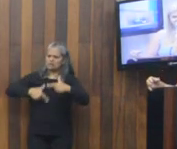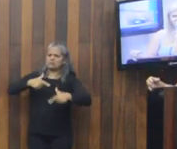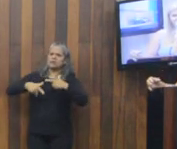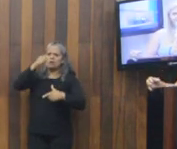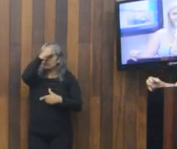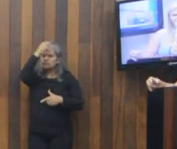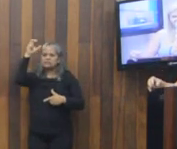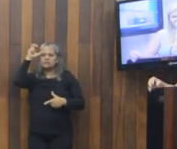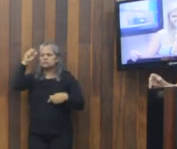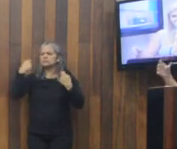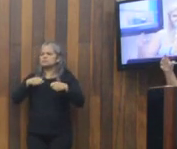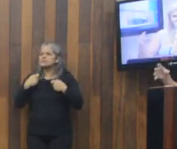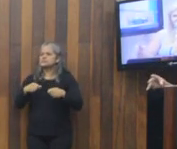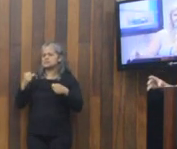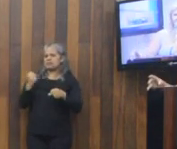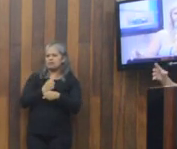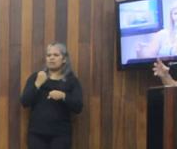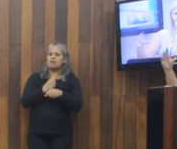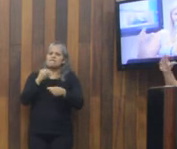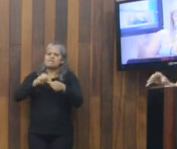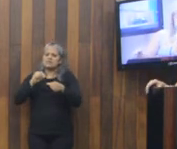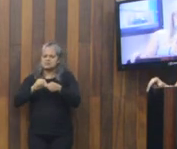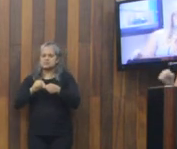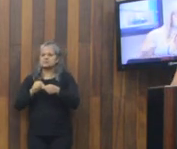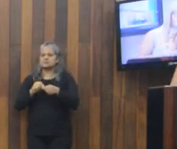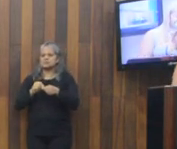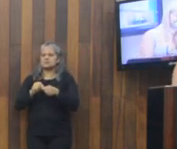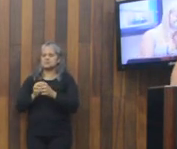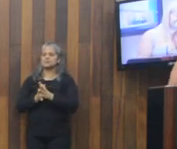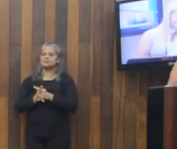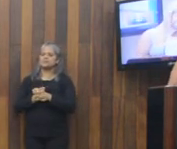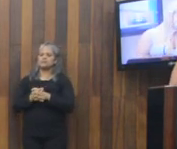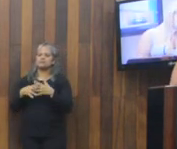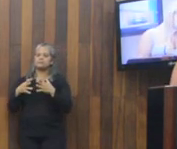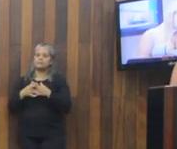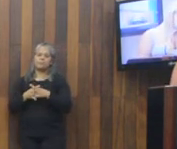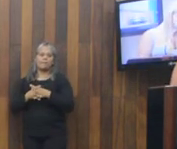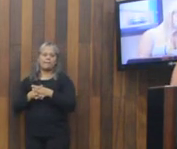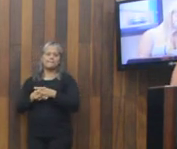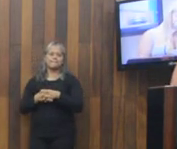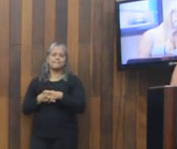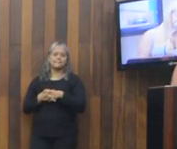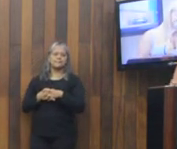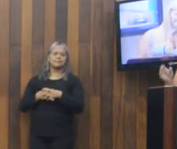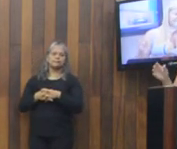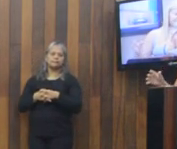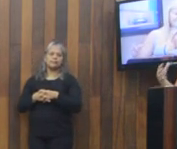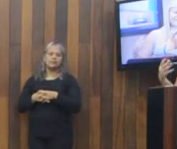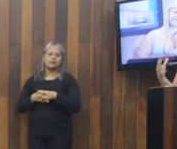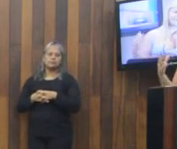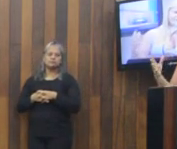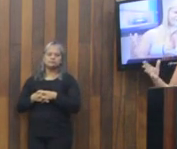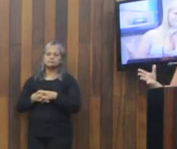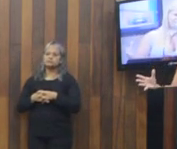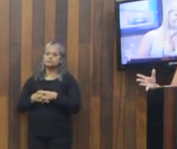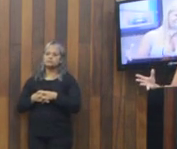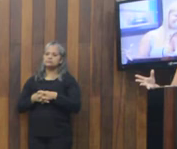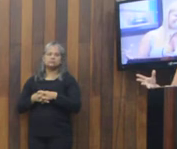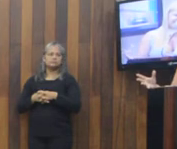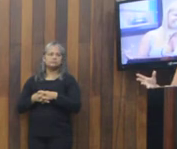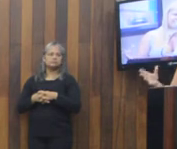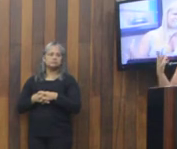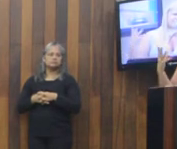faça isso, nós precisamos que a administração pública faça isso. Finalizando, não podemos ter o